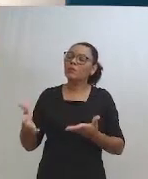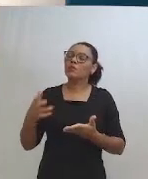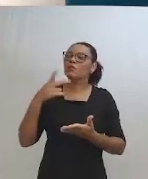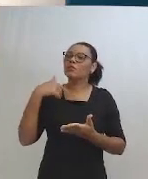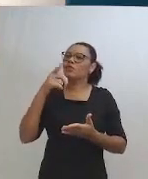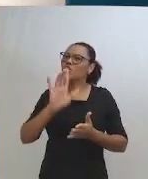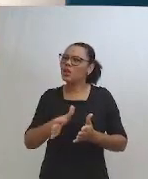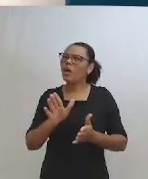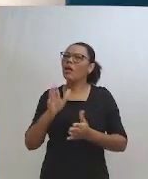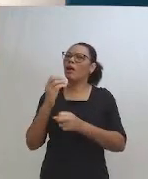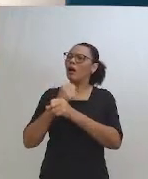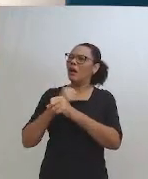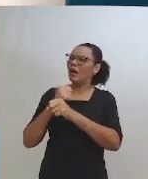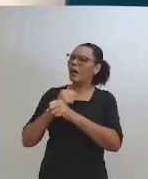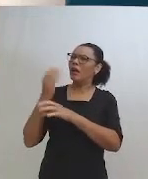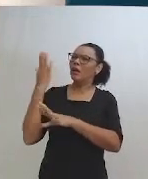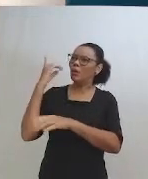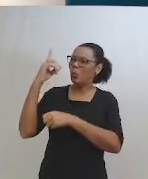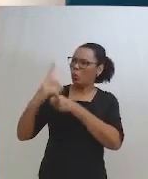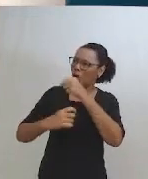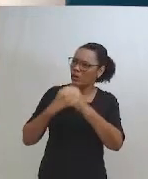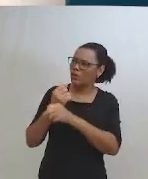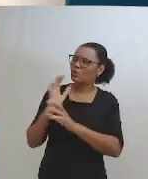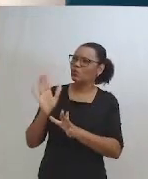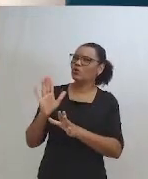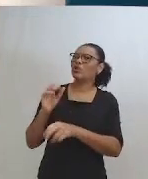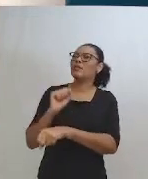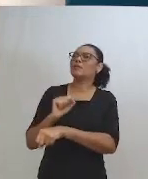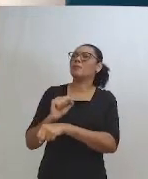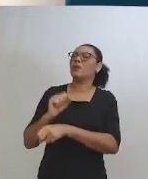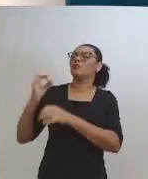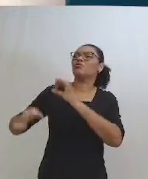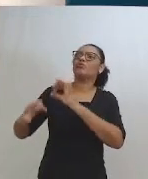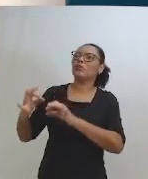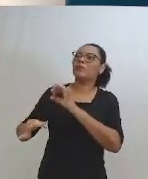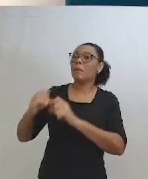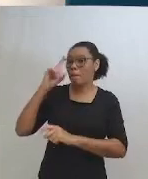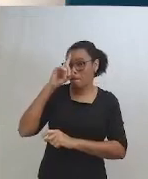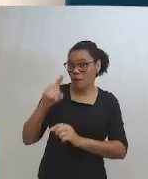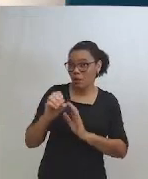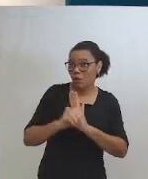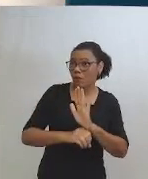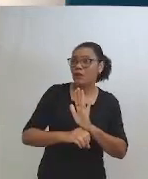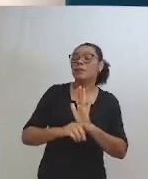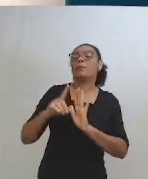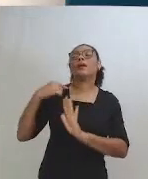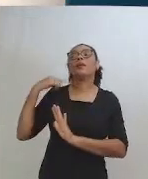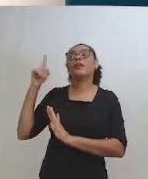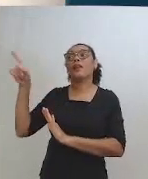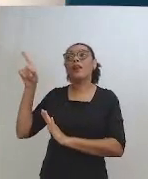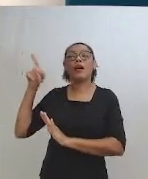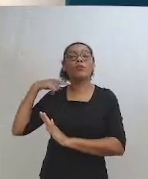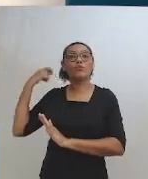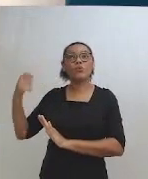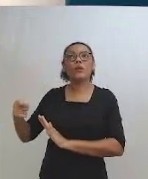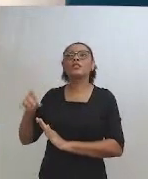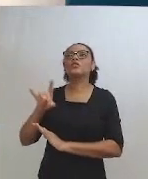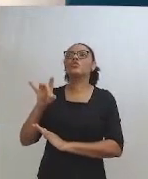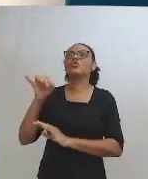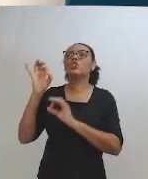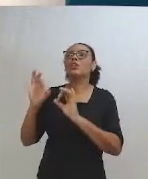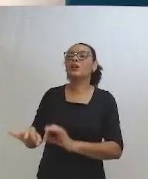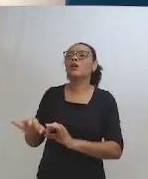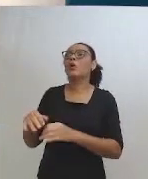julgamento pelo tribunal, entendo que deve ser concedida ordem de ofício para que o juiz singular designe a data do tribunal de júri para os próximos 60